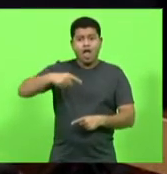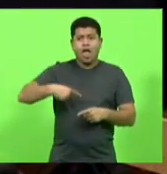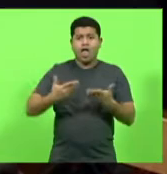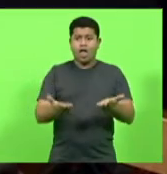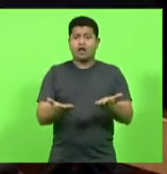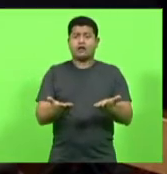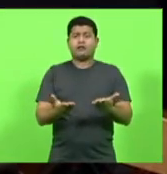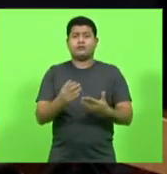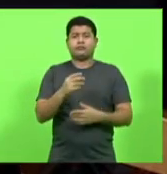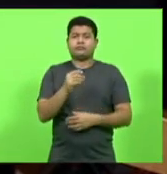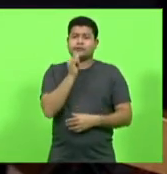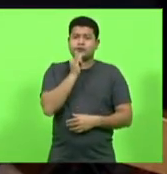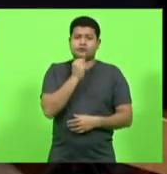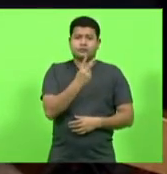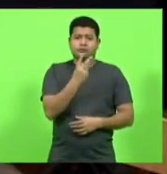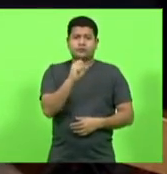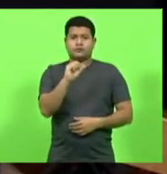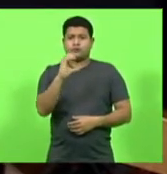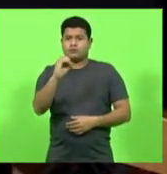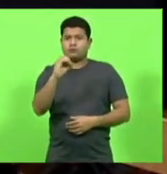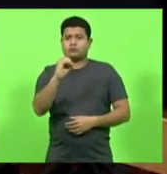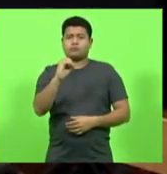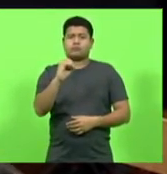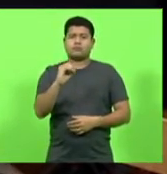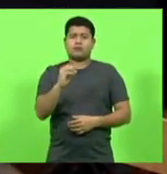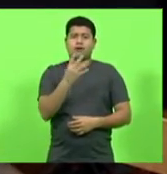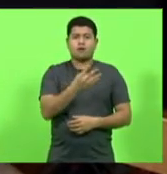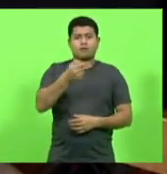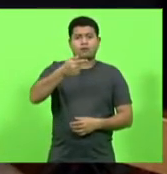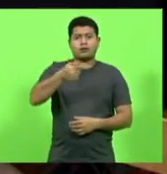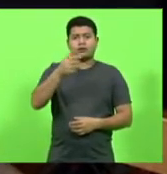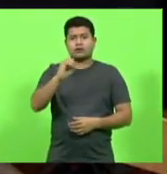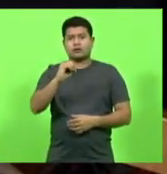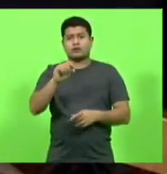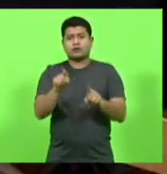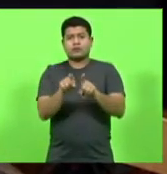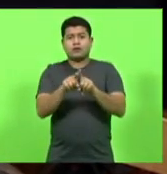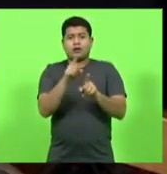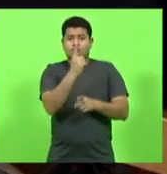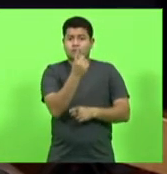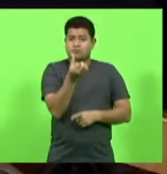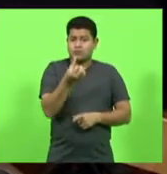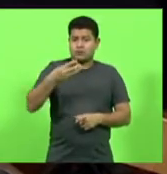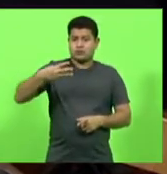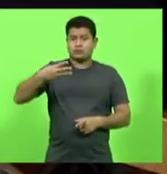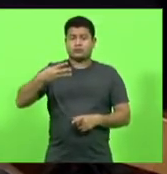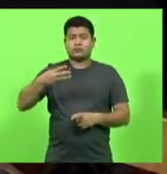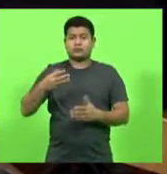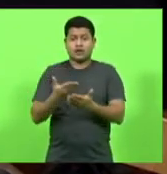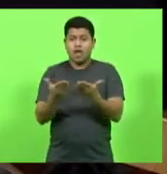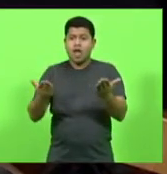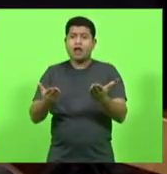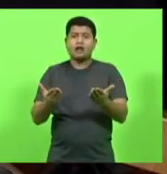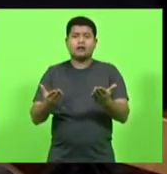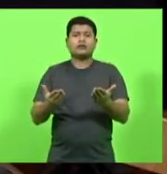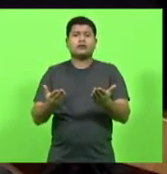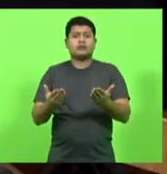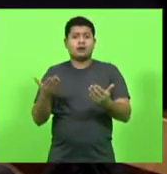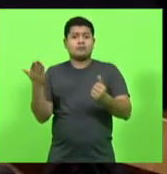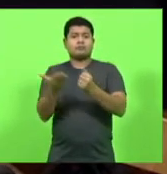a 280, a 470 e a 163, são veias